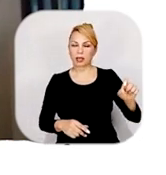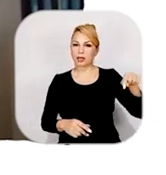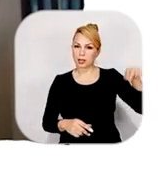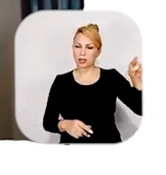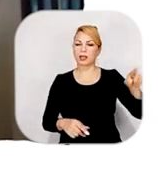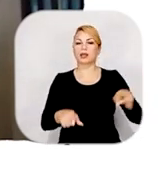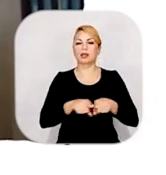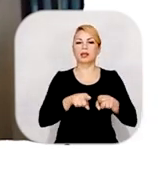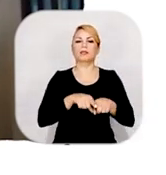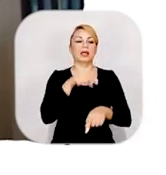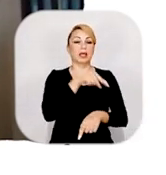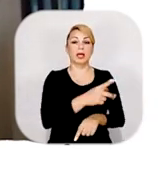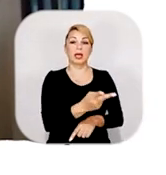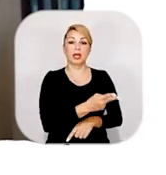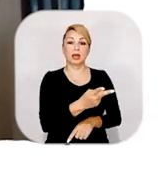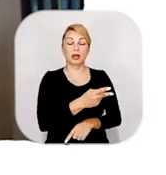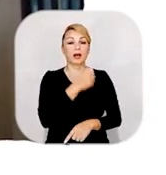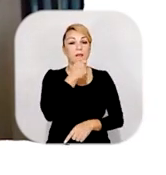Macurapi, né, que são cantores.